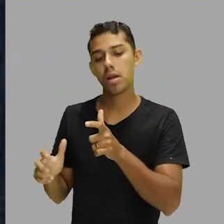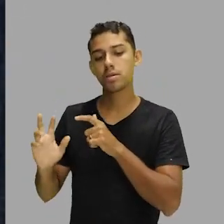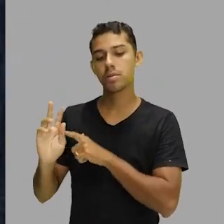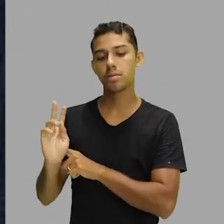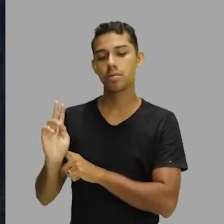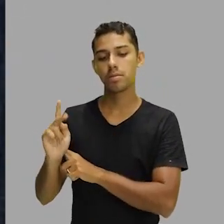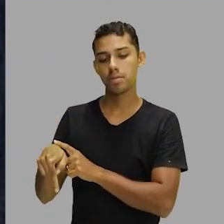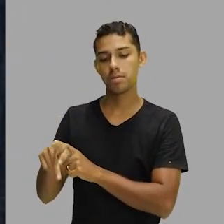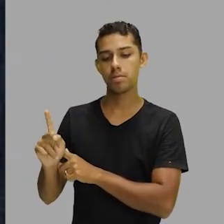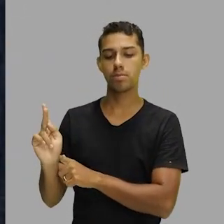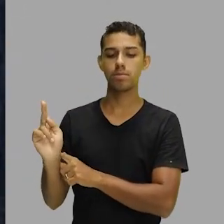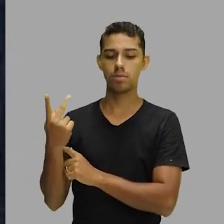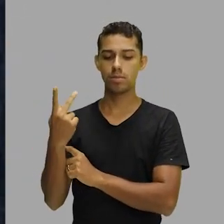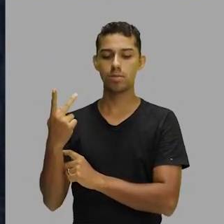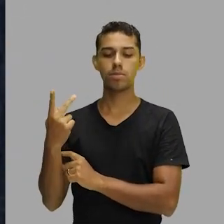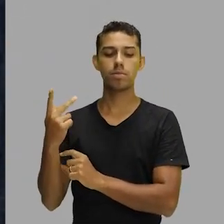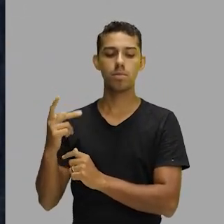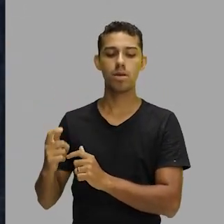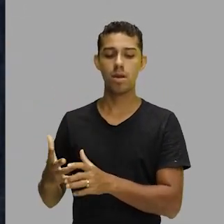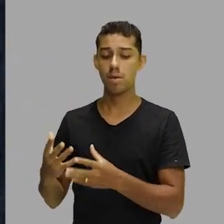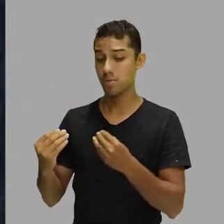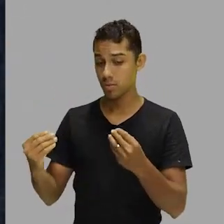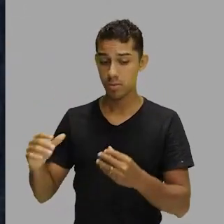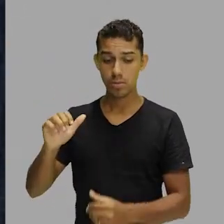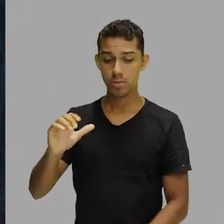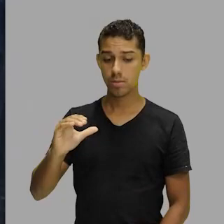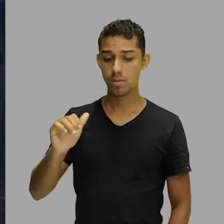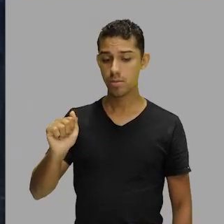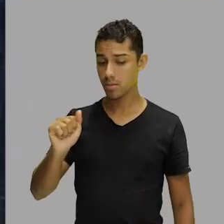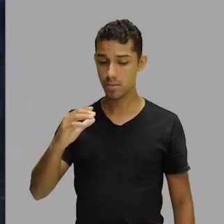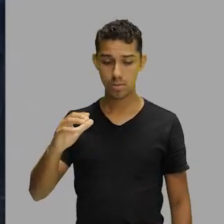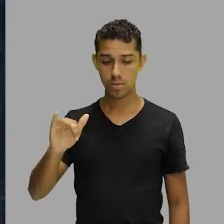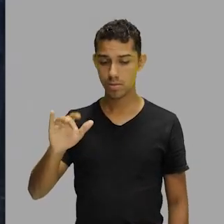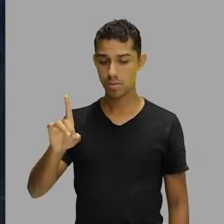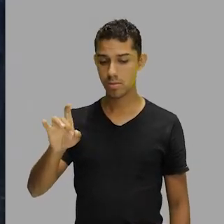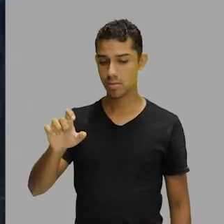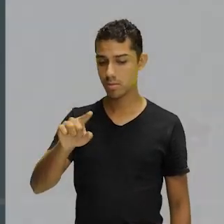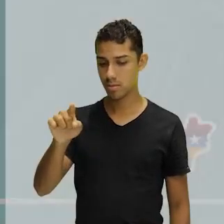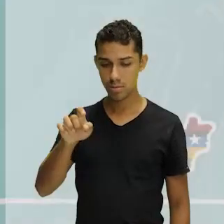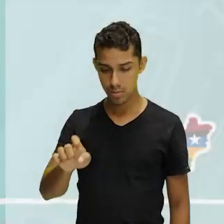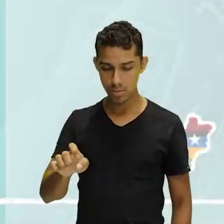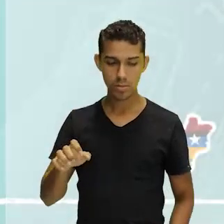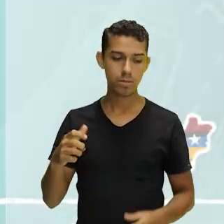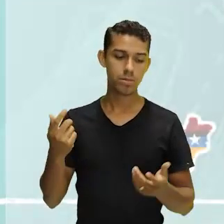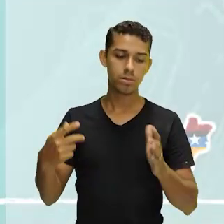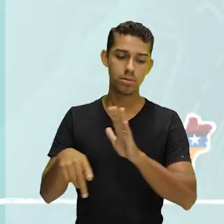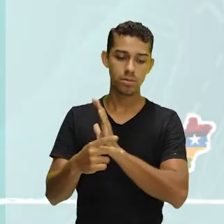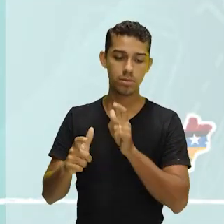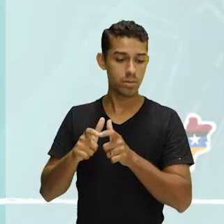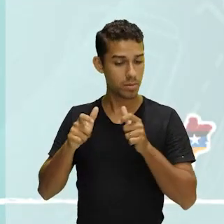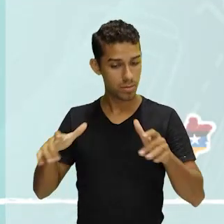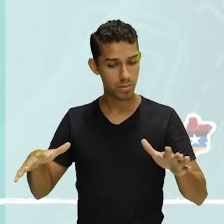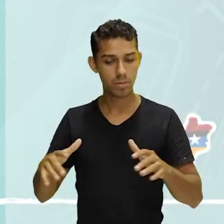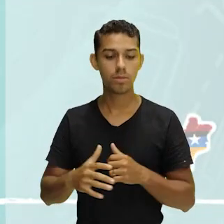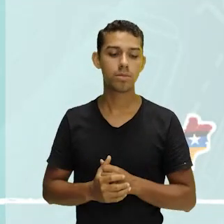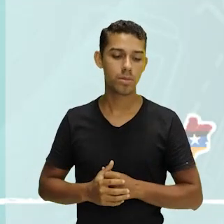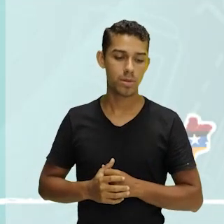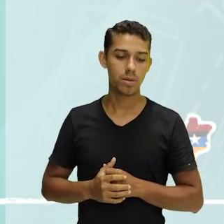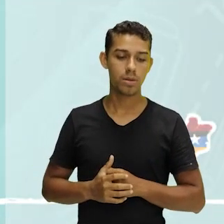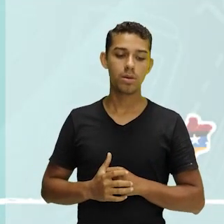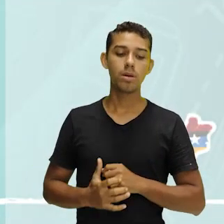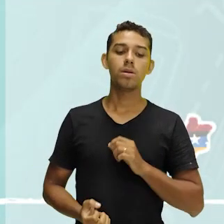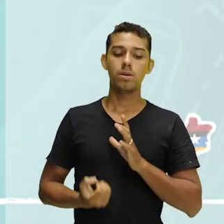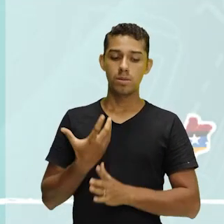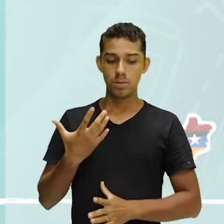locais com muita acidez, e isso faz com que o ambiente seja inóspito. São